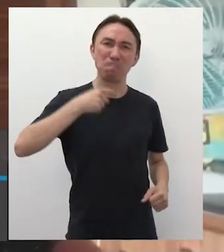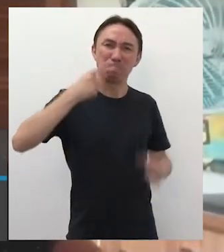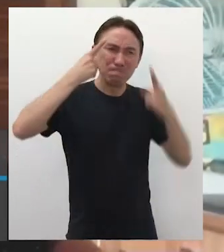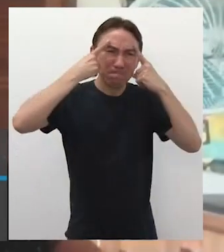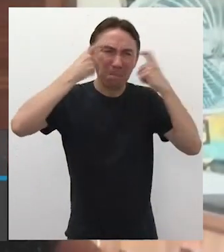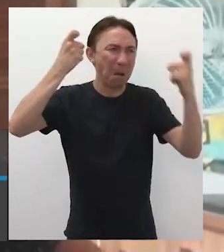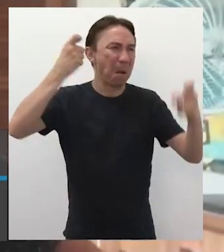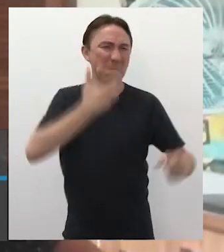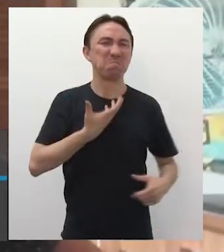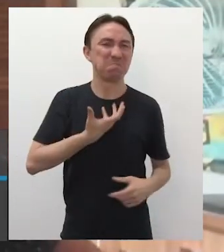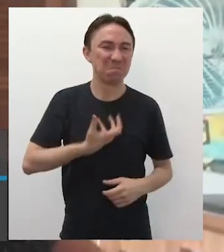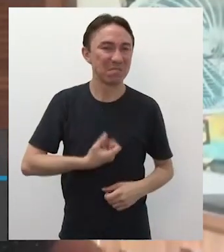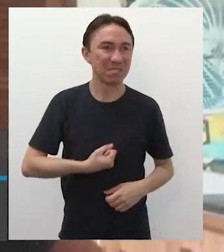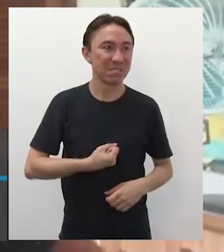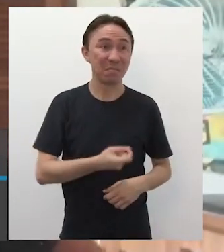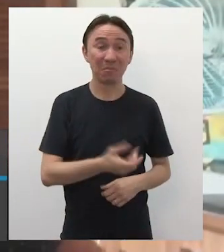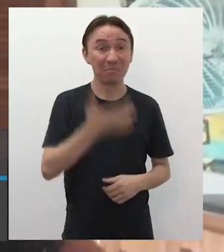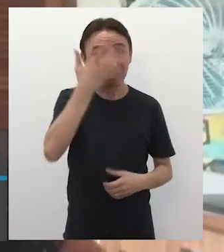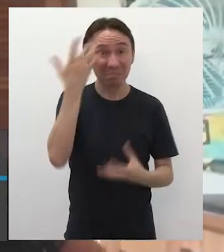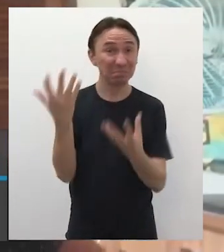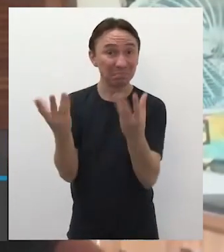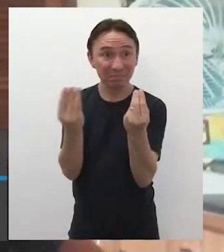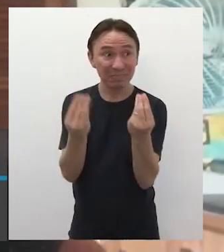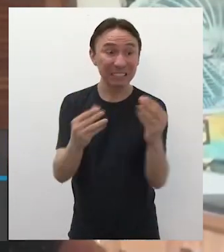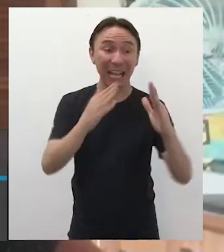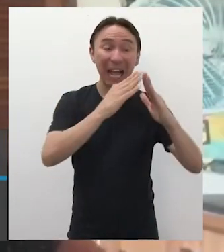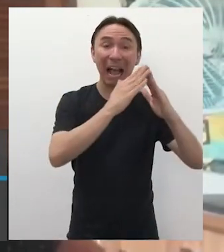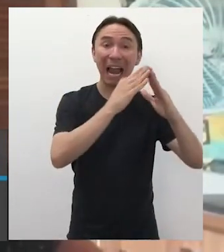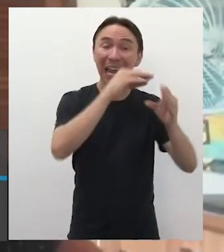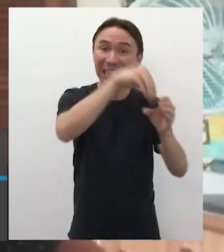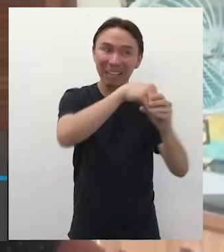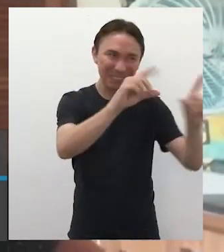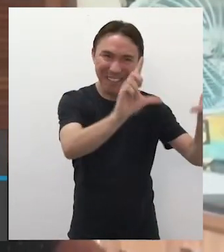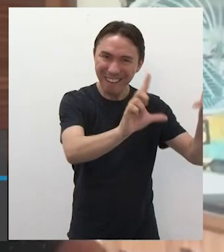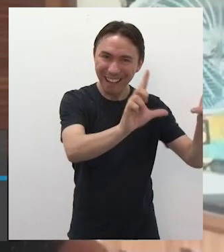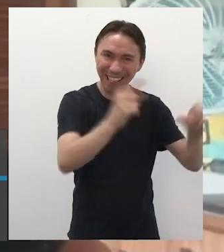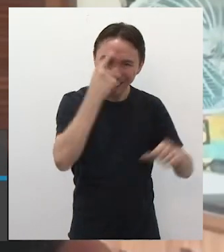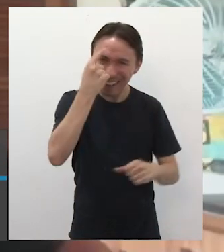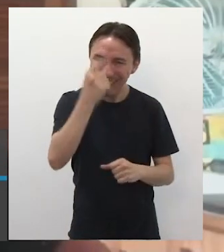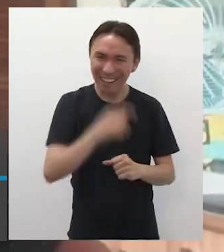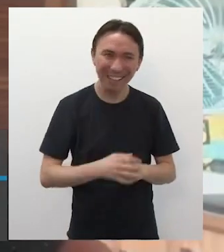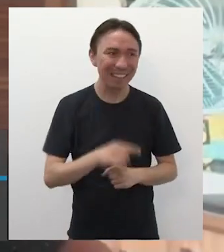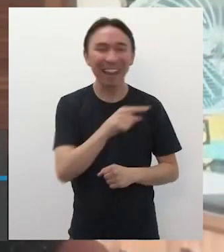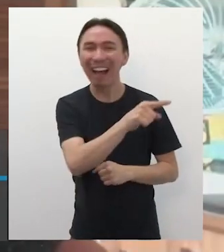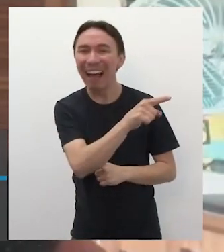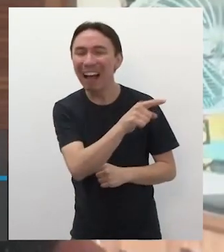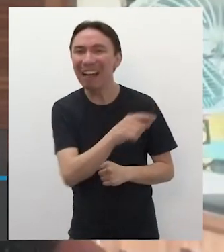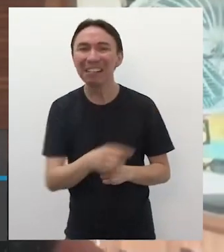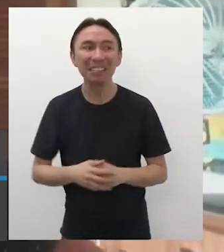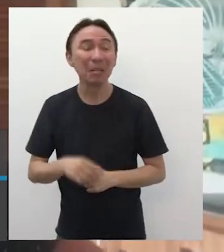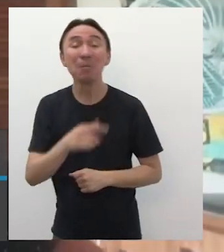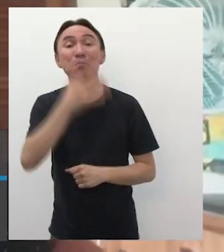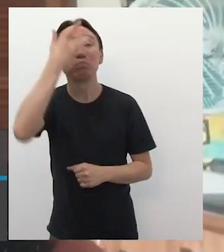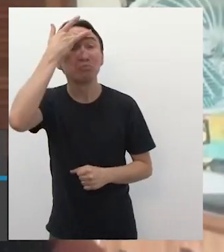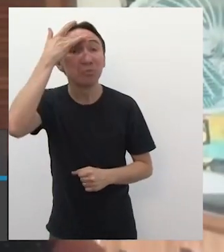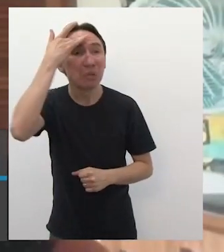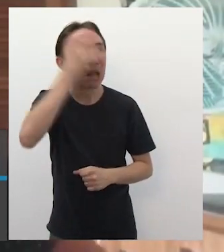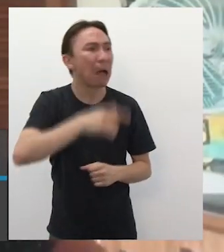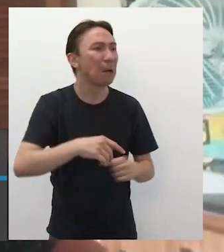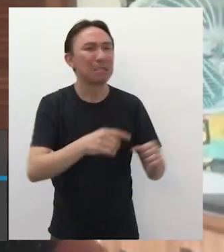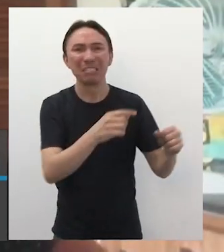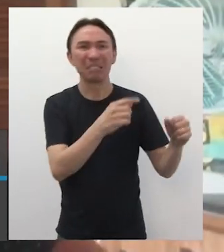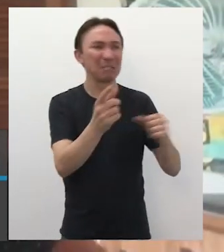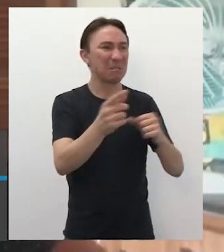do que está rolando lá dentro da casa, sobre isso que nós estamos falando, sobre a maneira das pessoas se relacionarem,